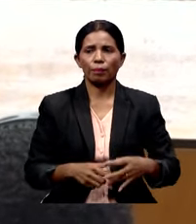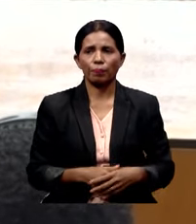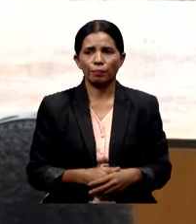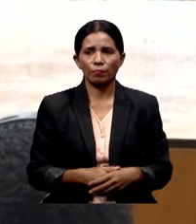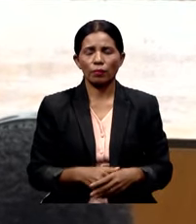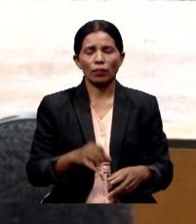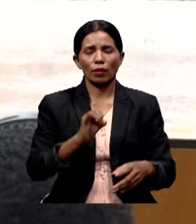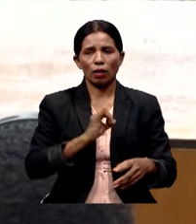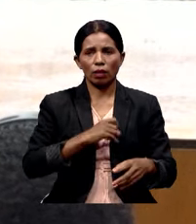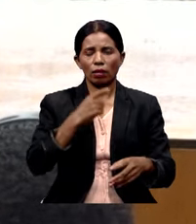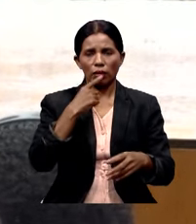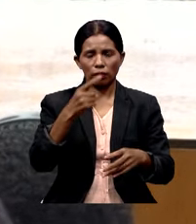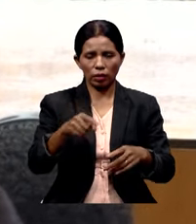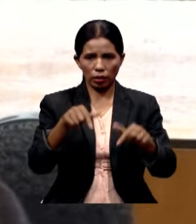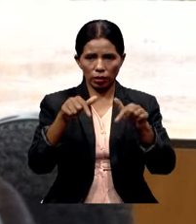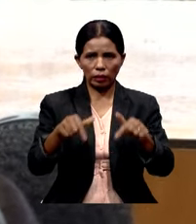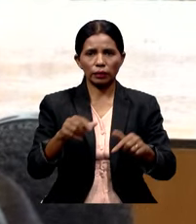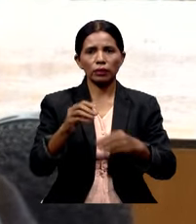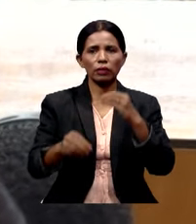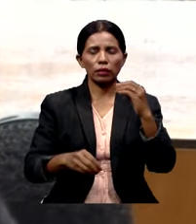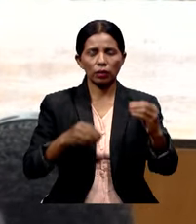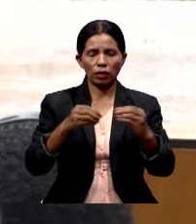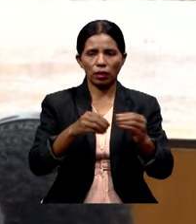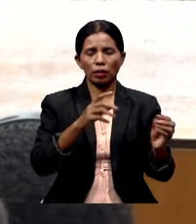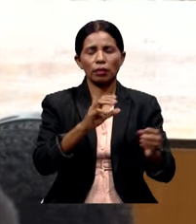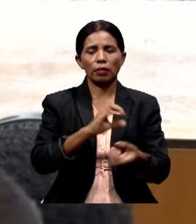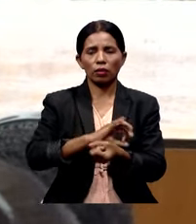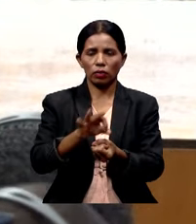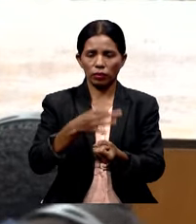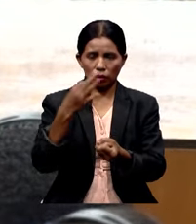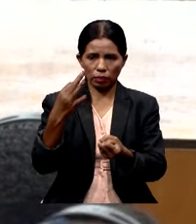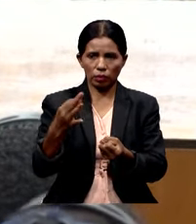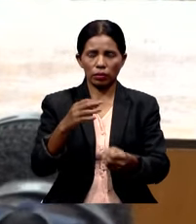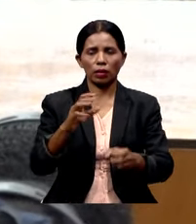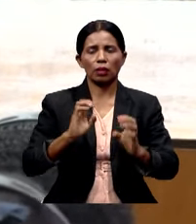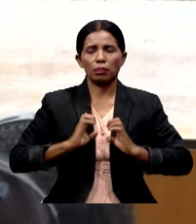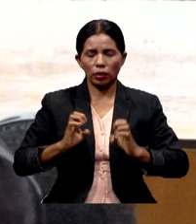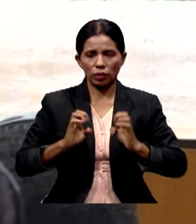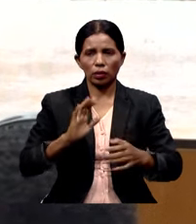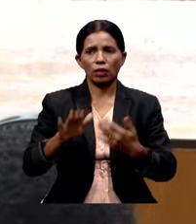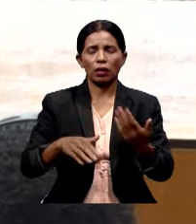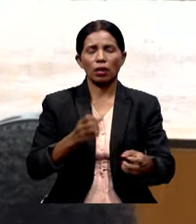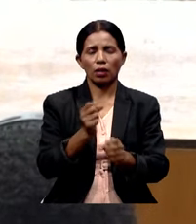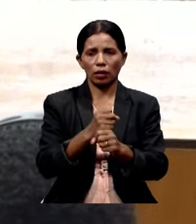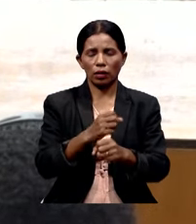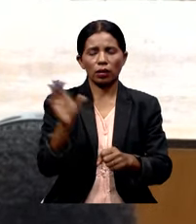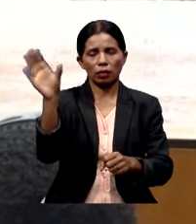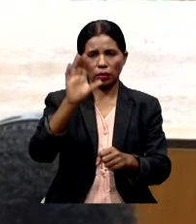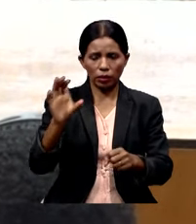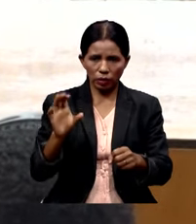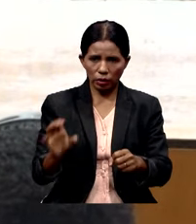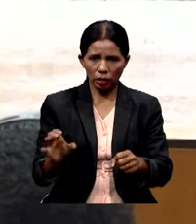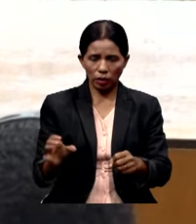Ao saliente IANE, cada pandemia de Covid-19, emergência climática, onde